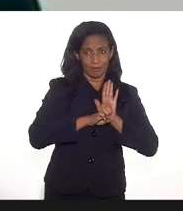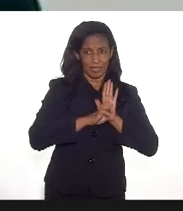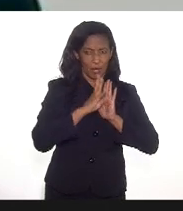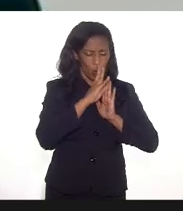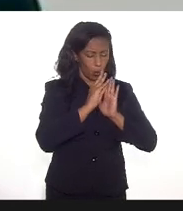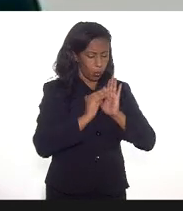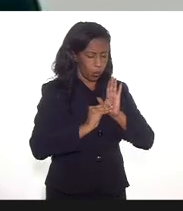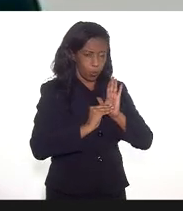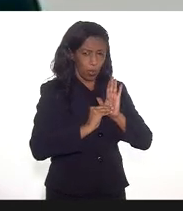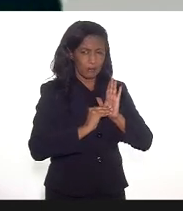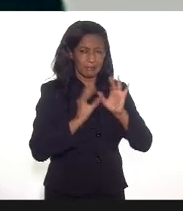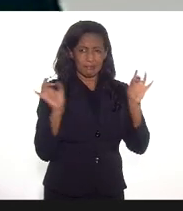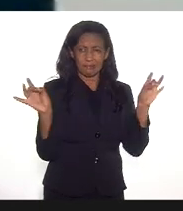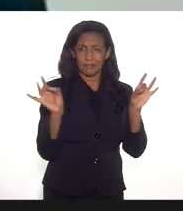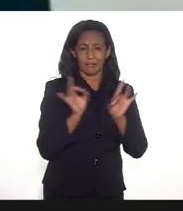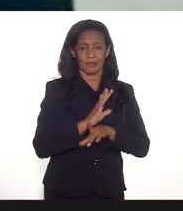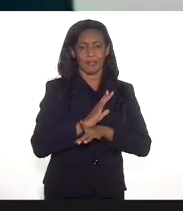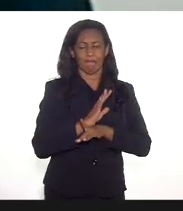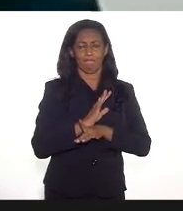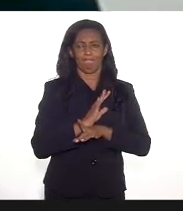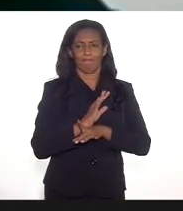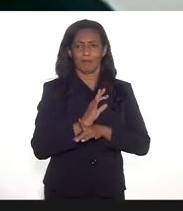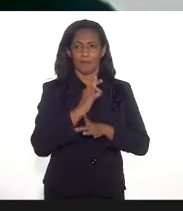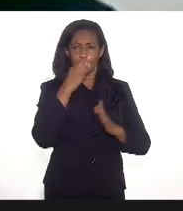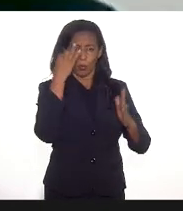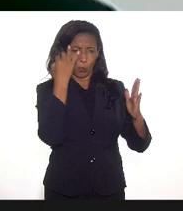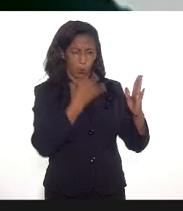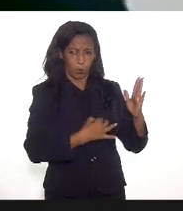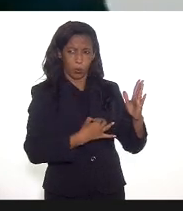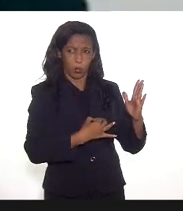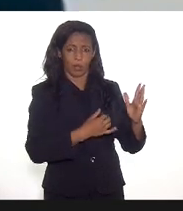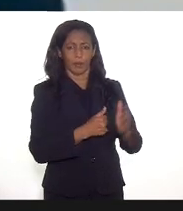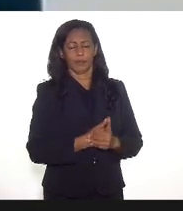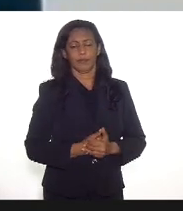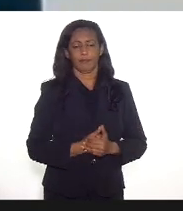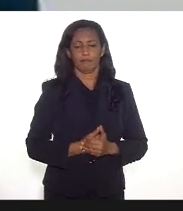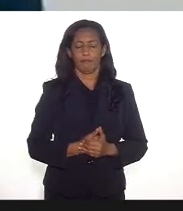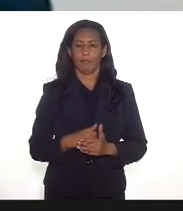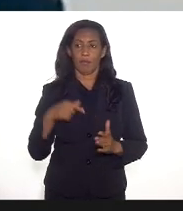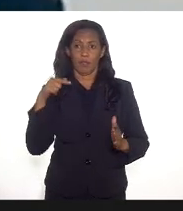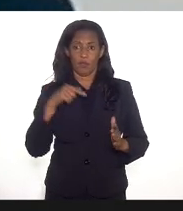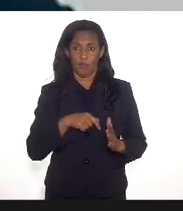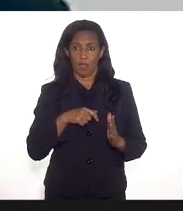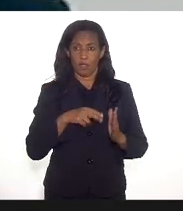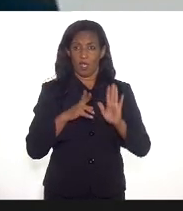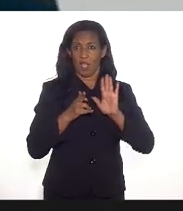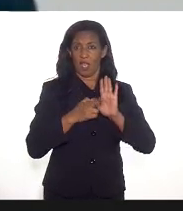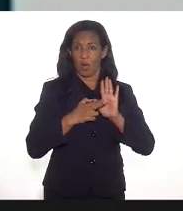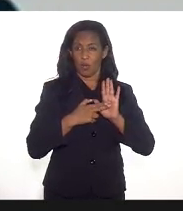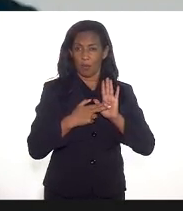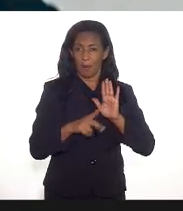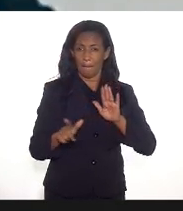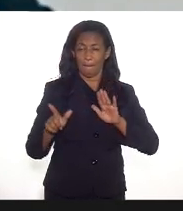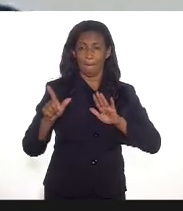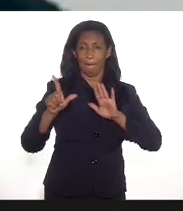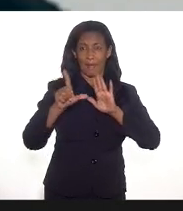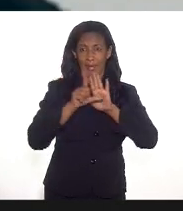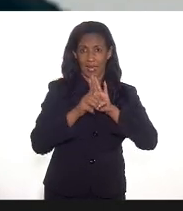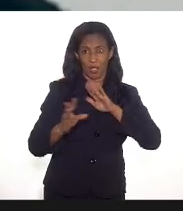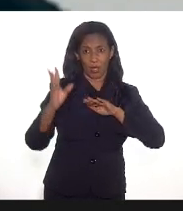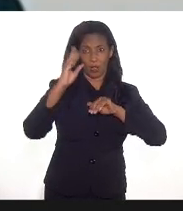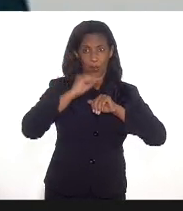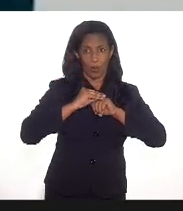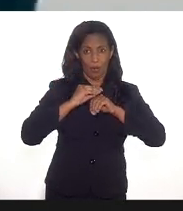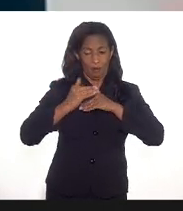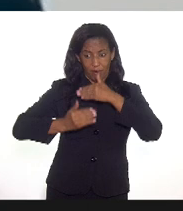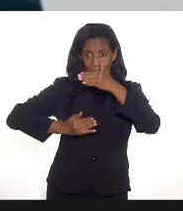clara, objetiva, quase irreparável. E o fato dela ser regulamentada por lei complementar a posteriori